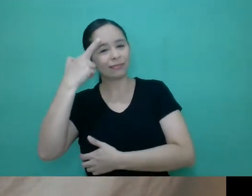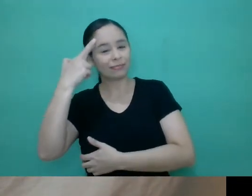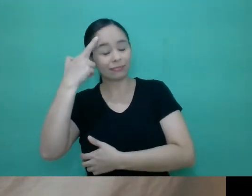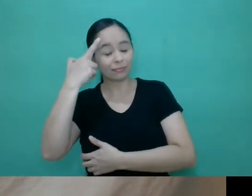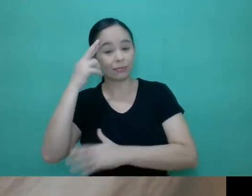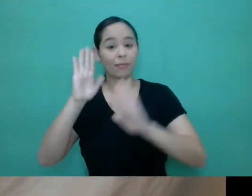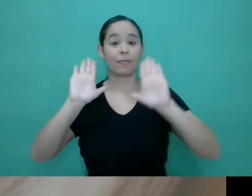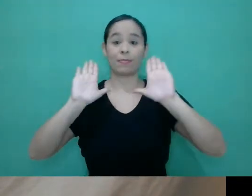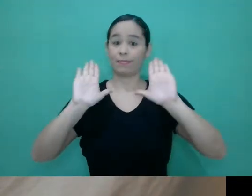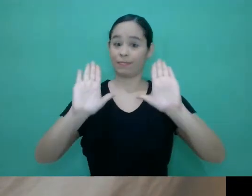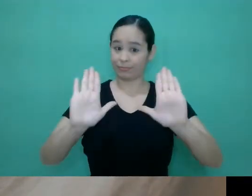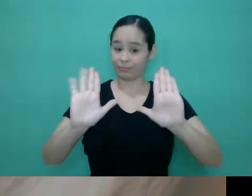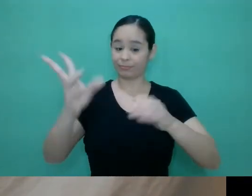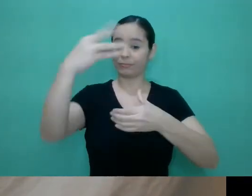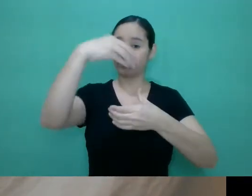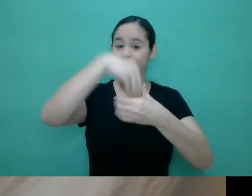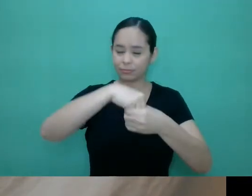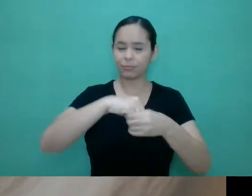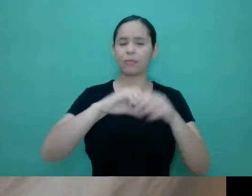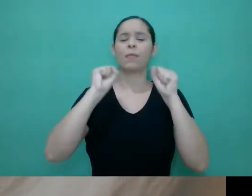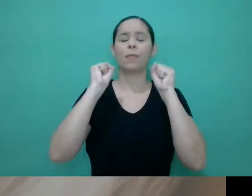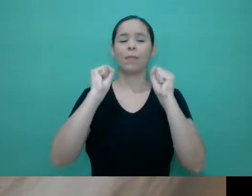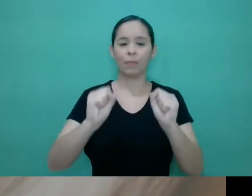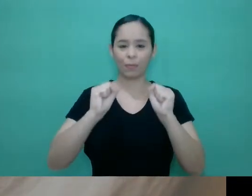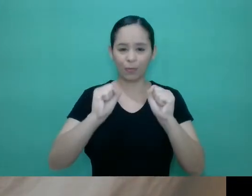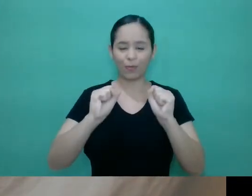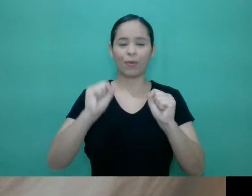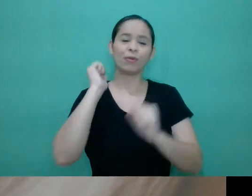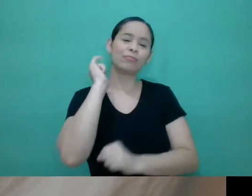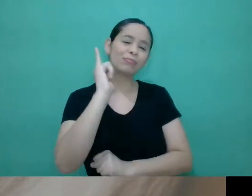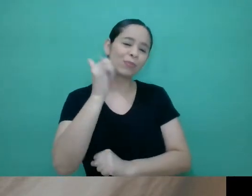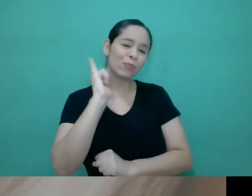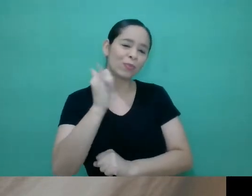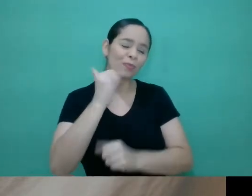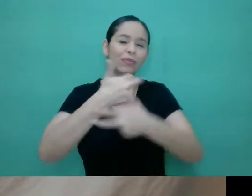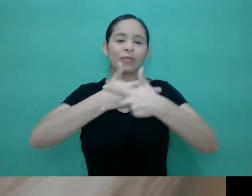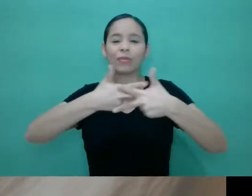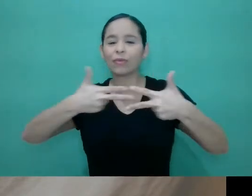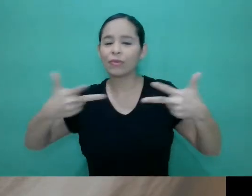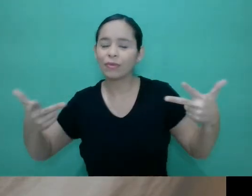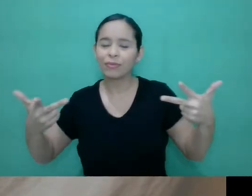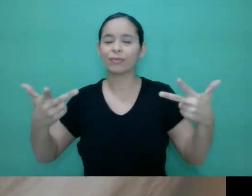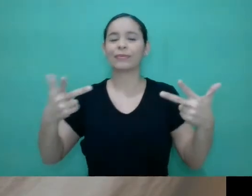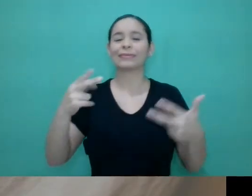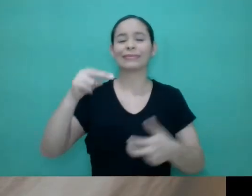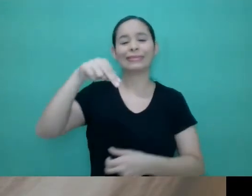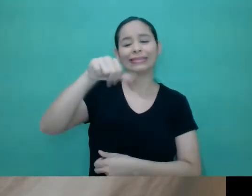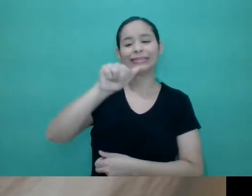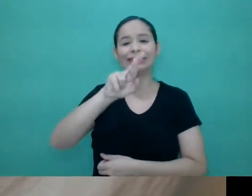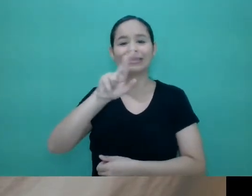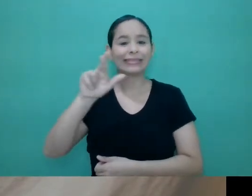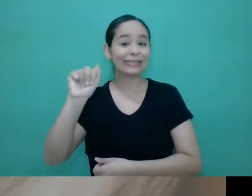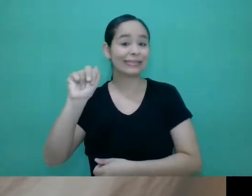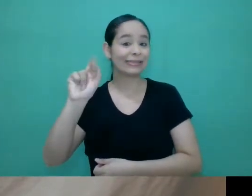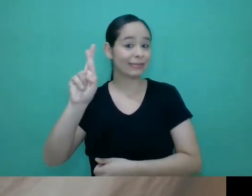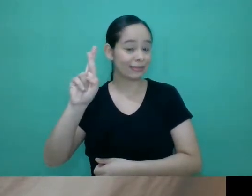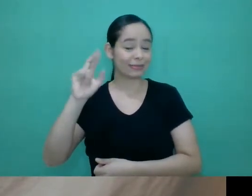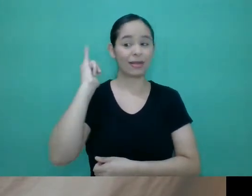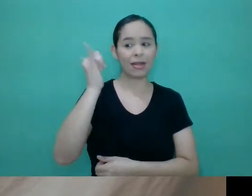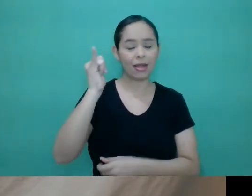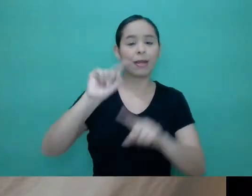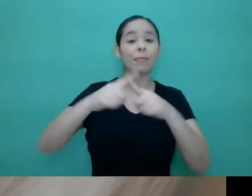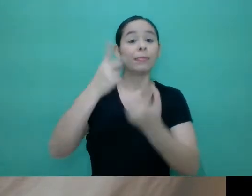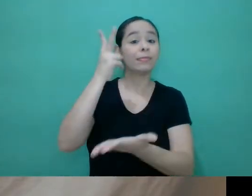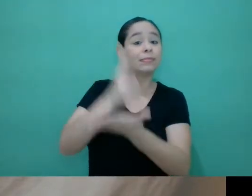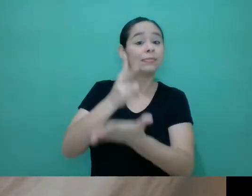Porém, dentro dessa reflexão, ele pode contar alguma coisa, narrar alguma coisa, mas sempre com esse objetivo de